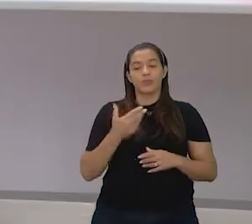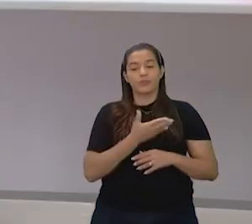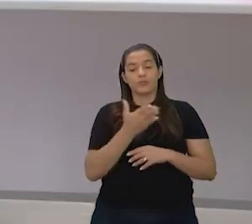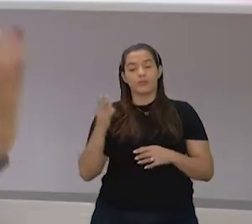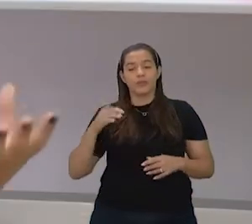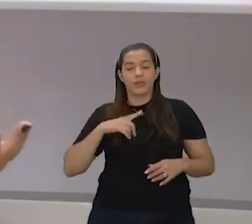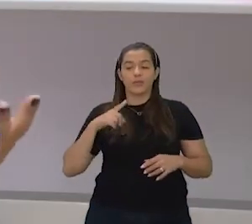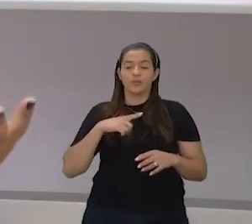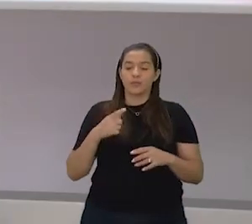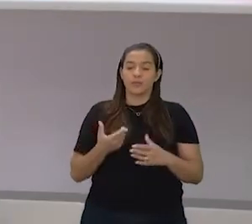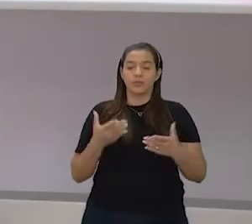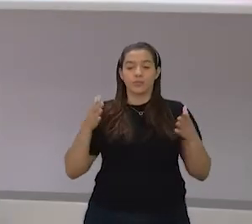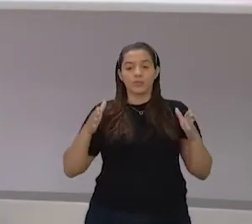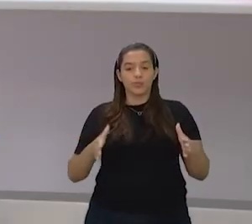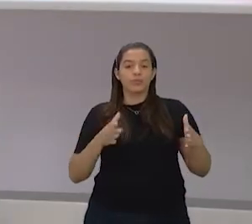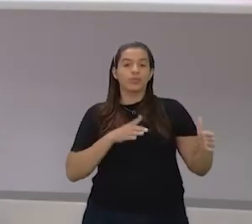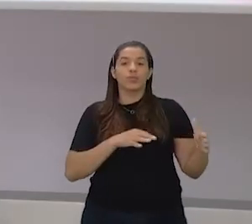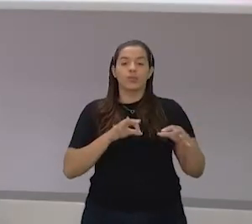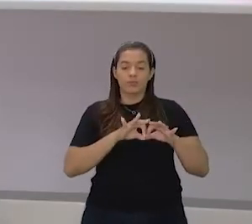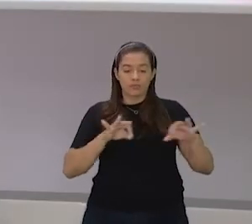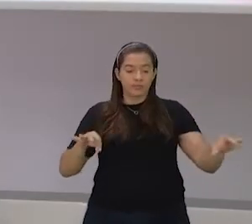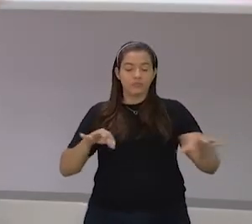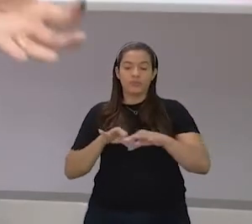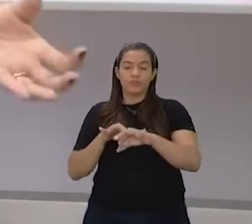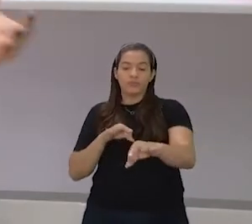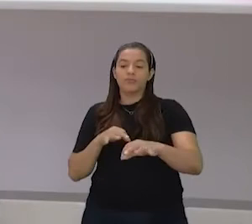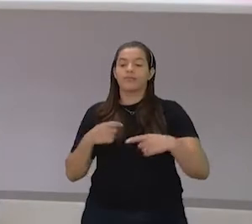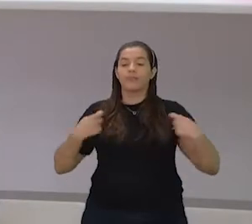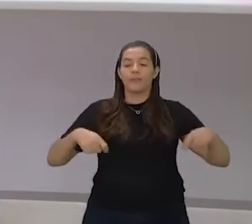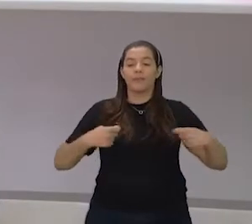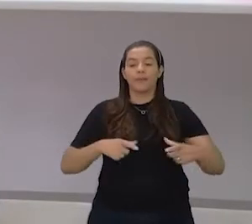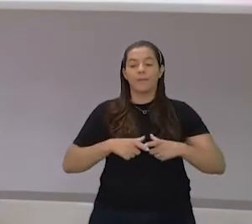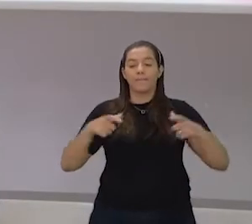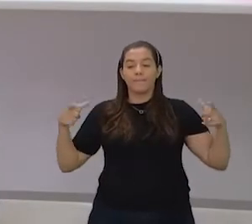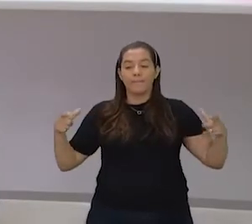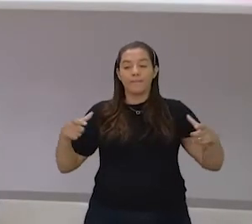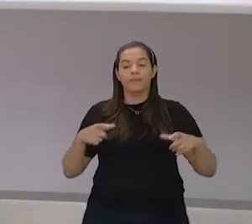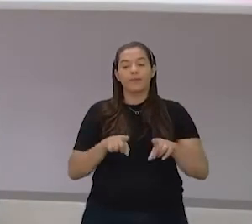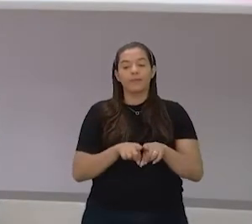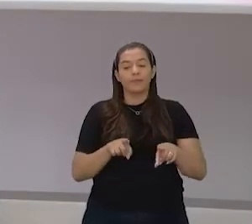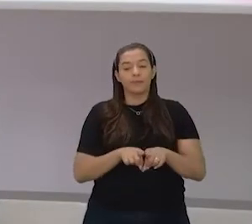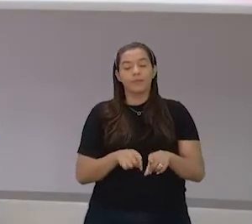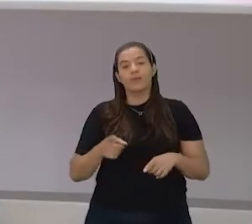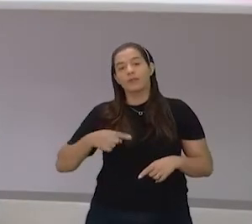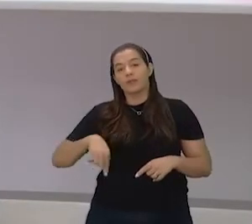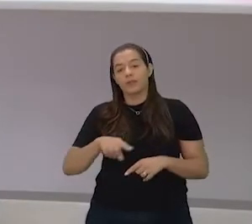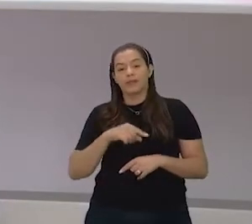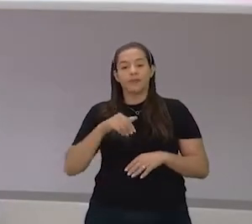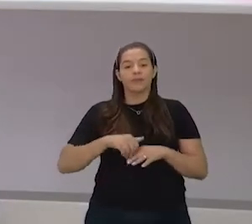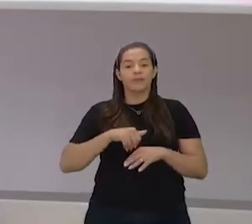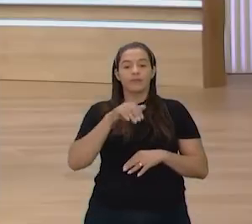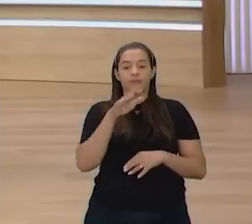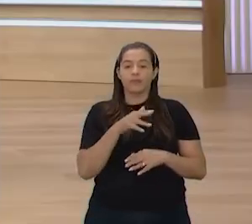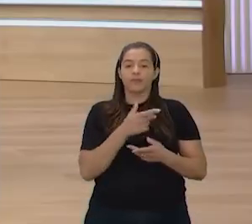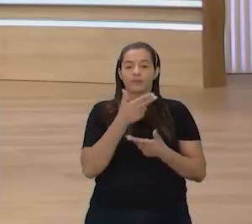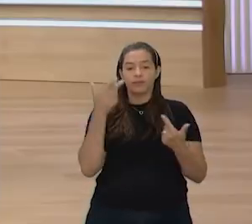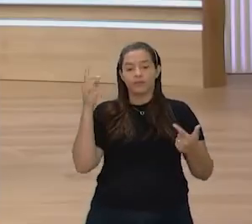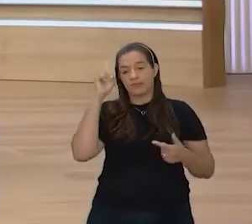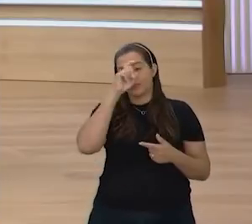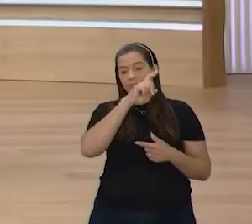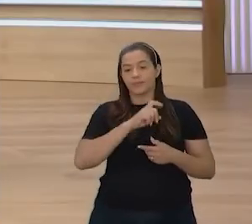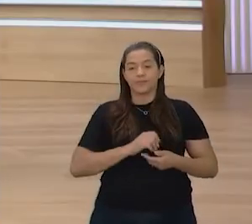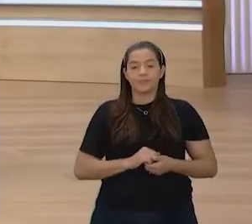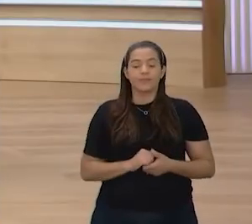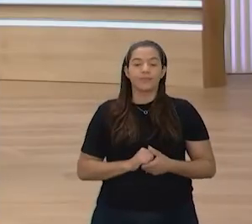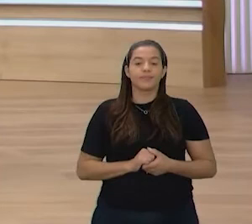futebol eu preciso do campo, de uma metragem maior, então essa questão da adequação acabou também ficando aí por... Eu